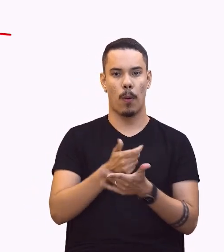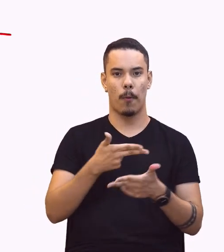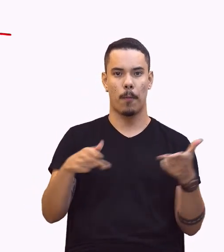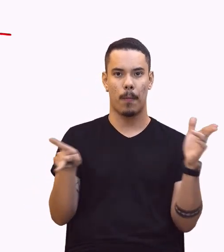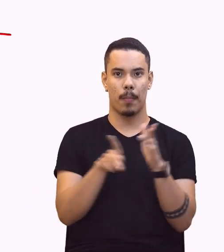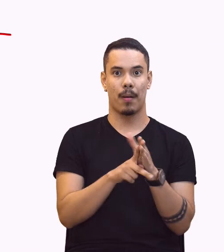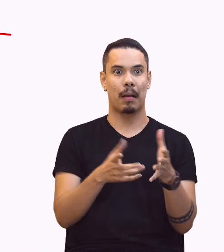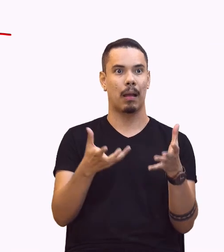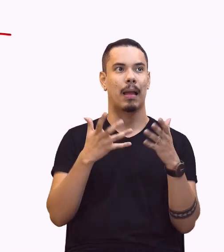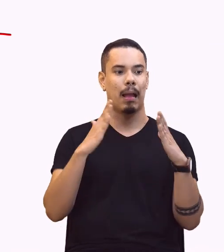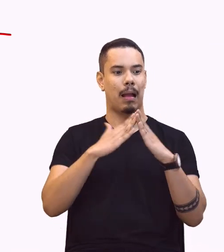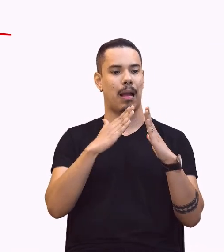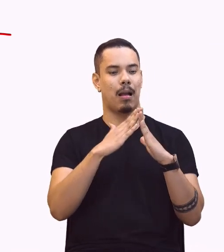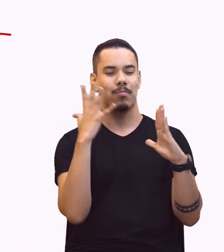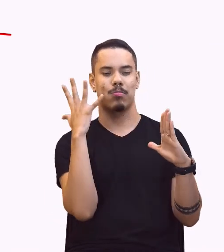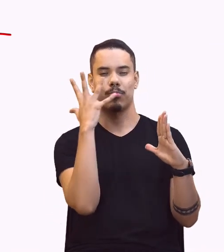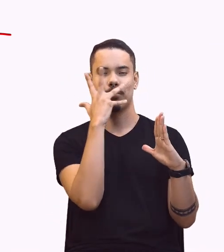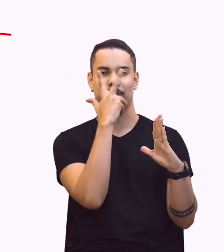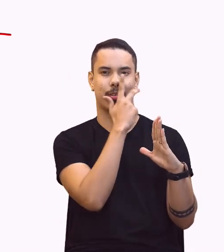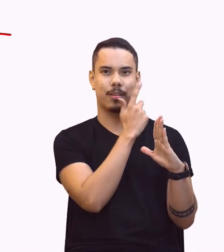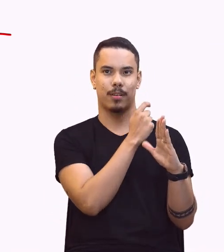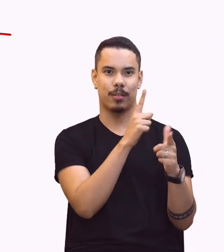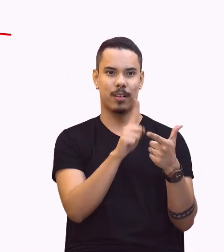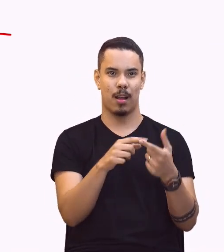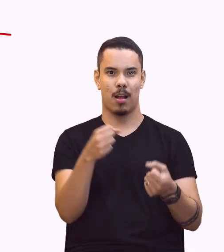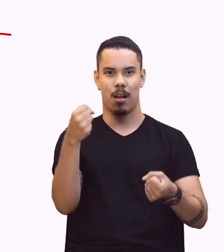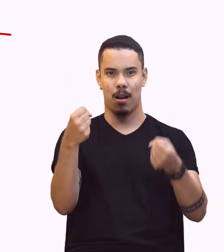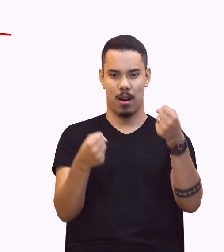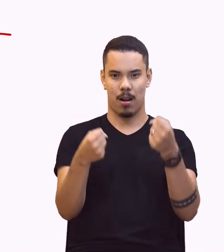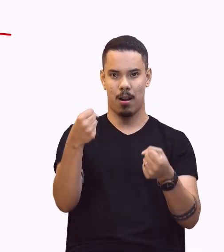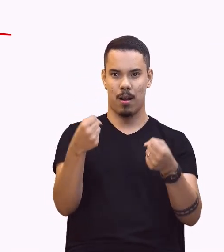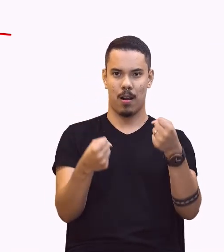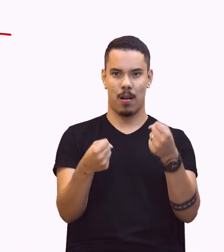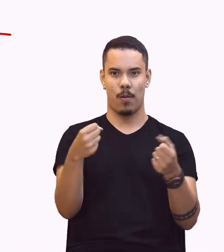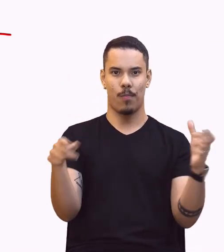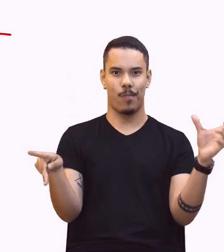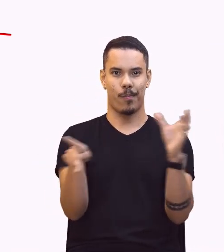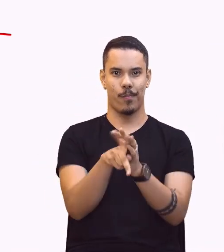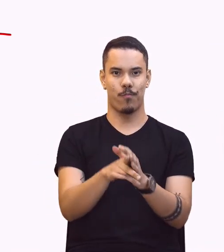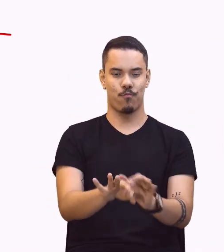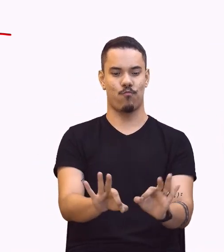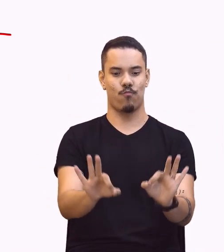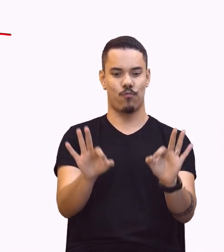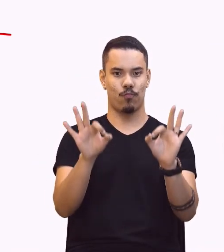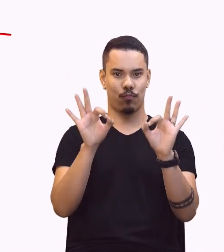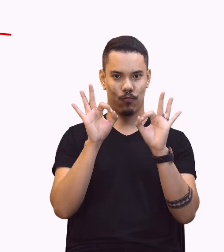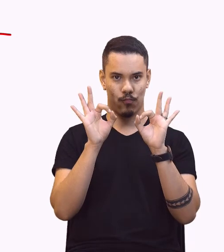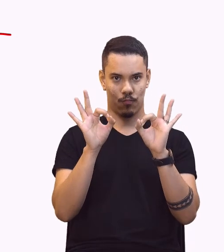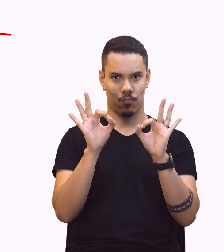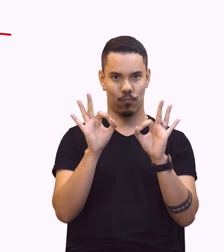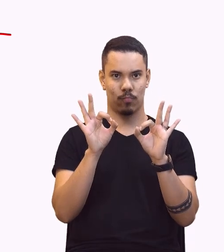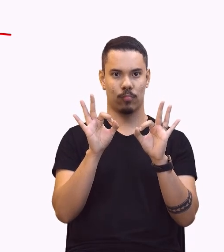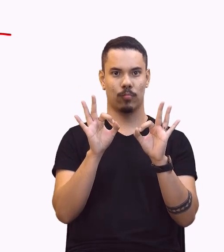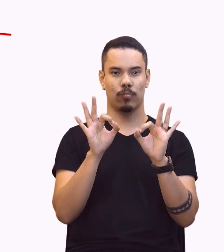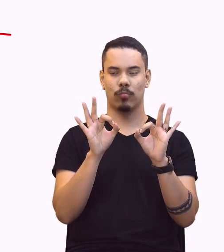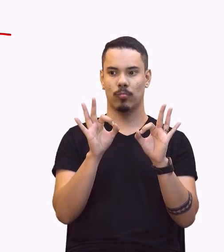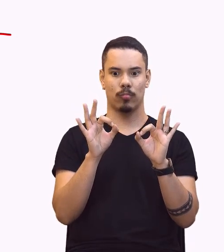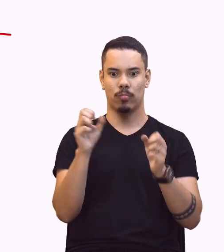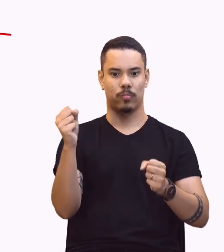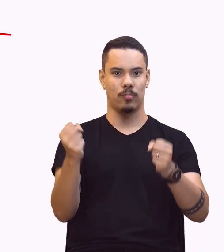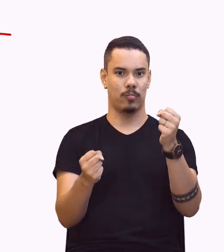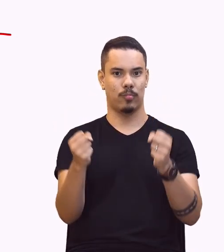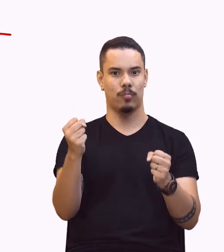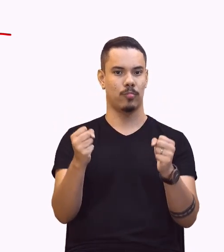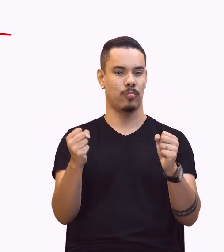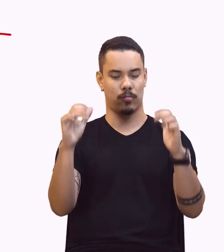bela casa, um carro muito possante, aquele carro que impõe